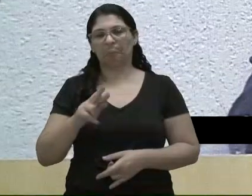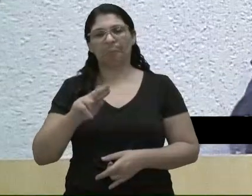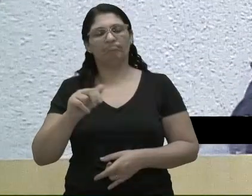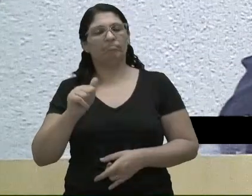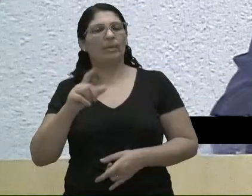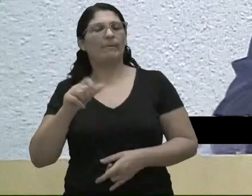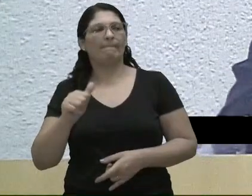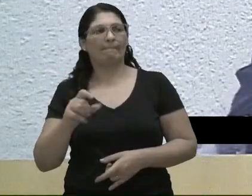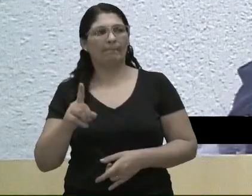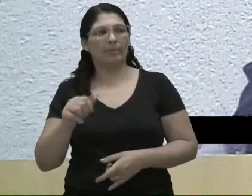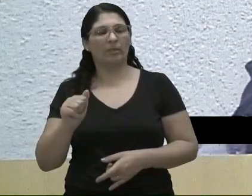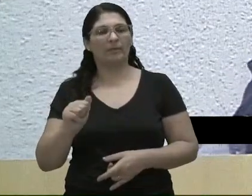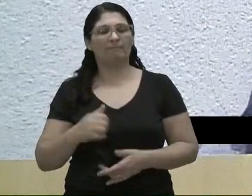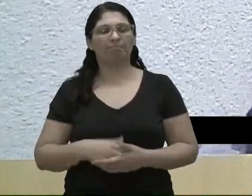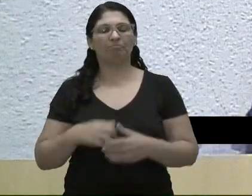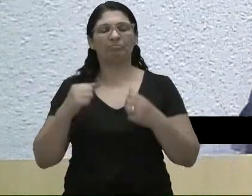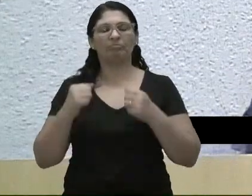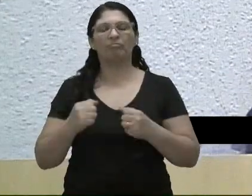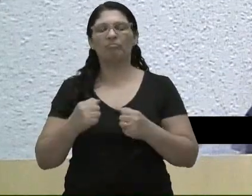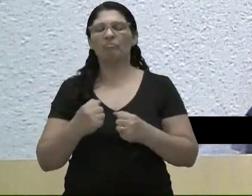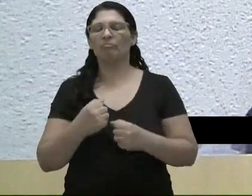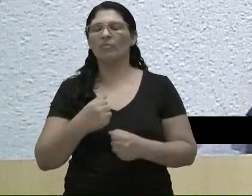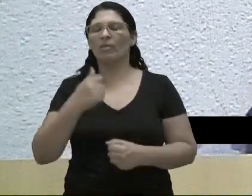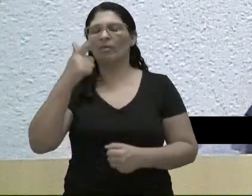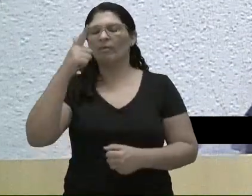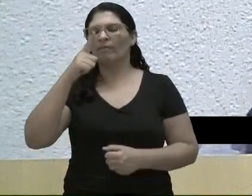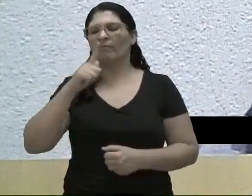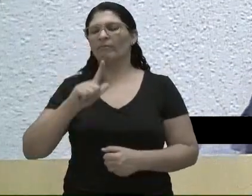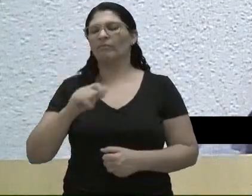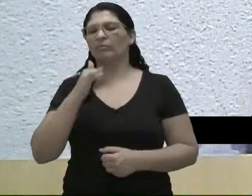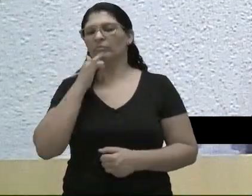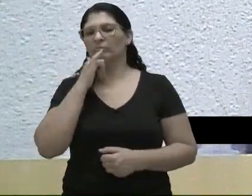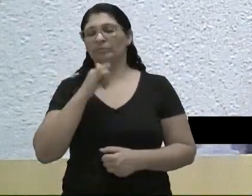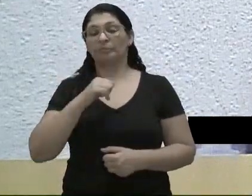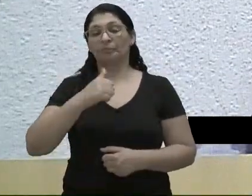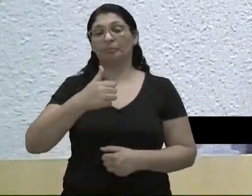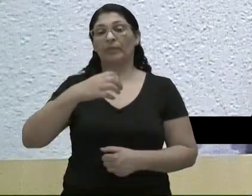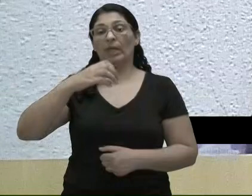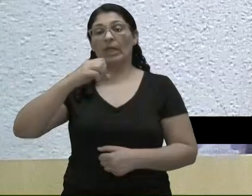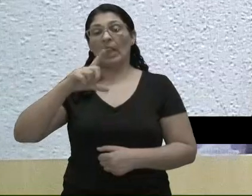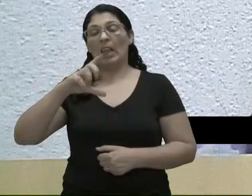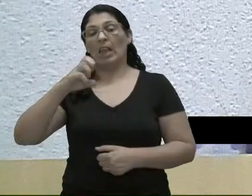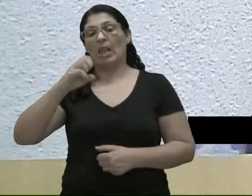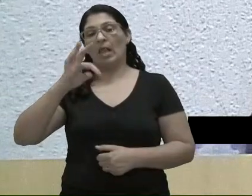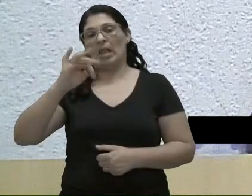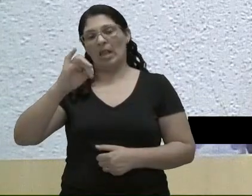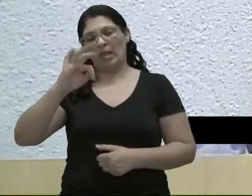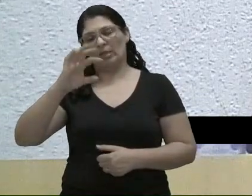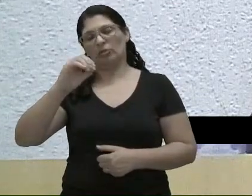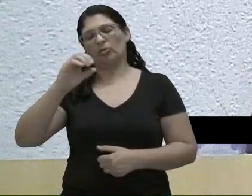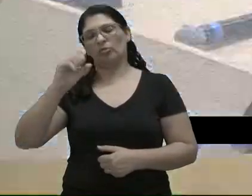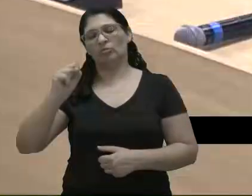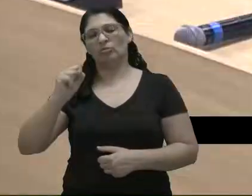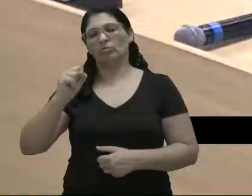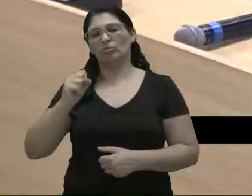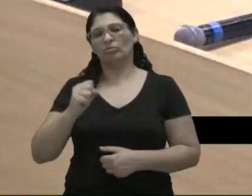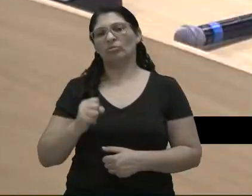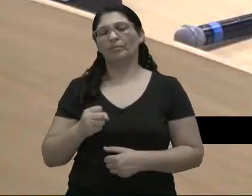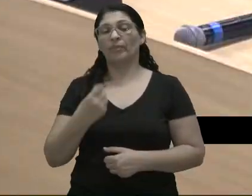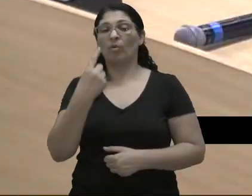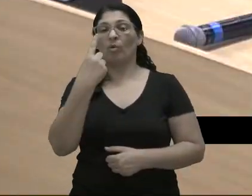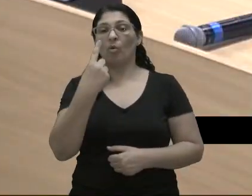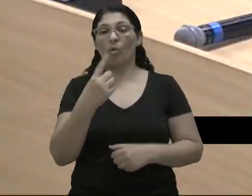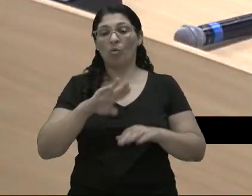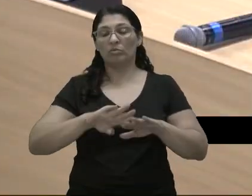repetir para mim, por gentileza, 10 leitos? 10 leitos de internação... Um isolamento.